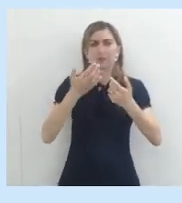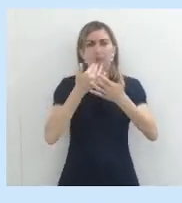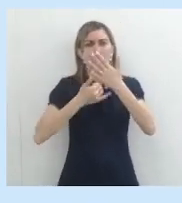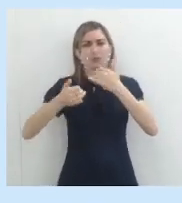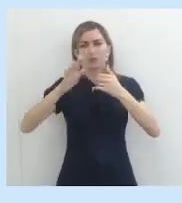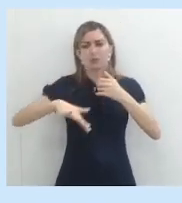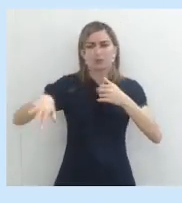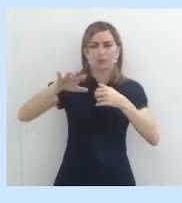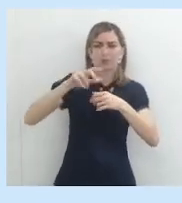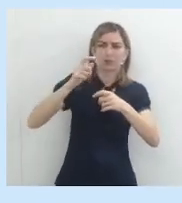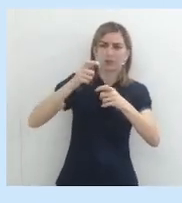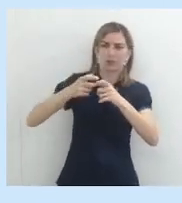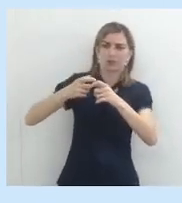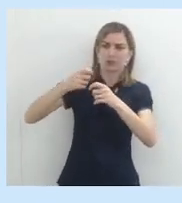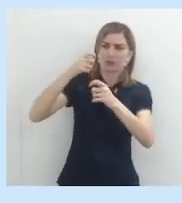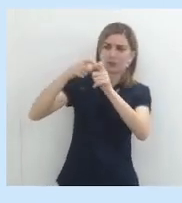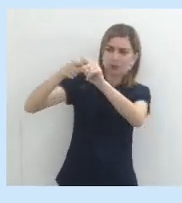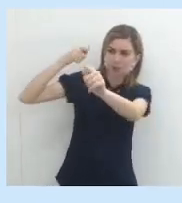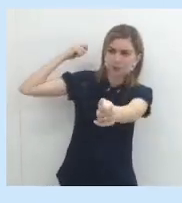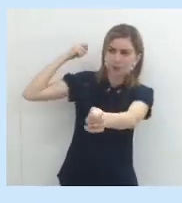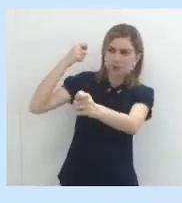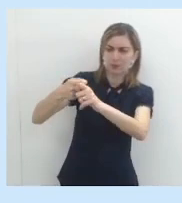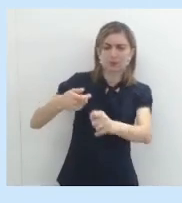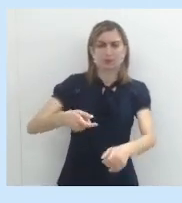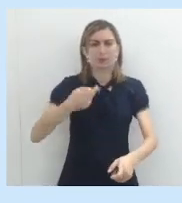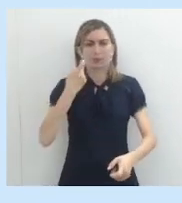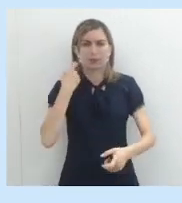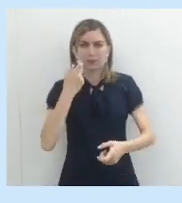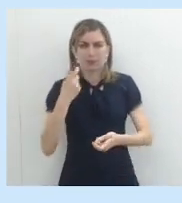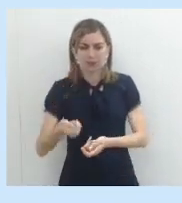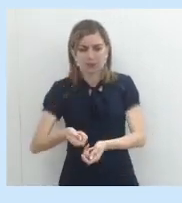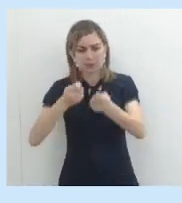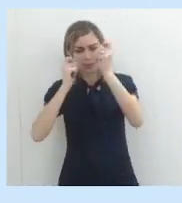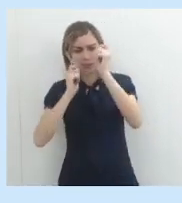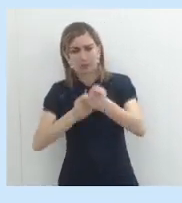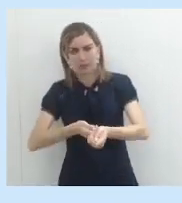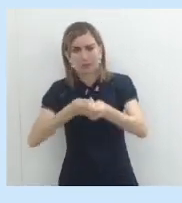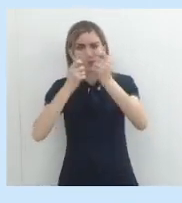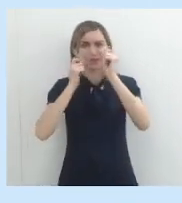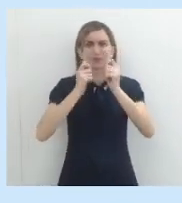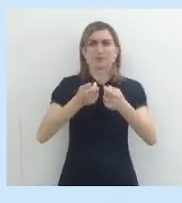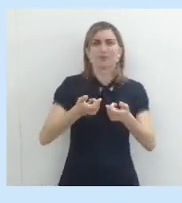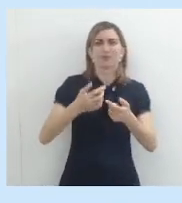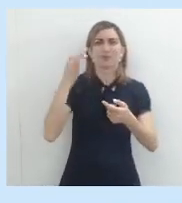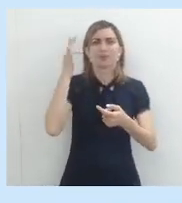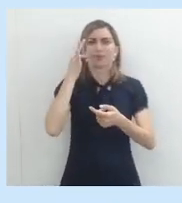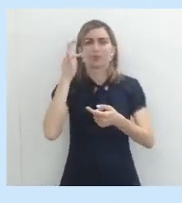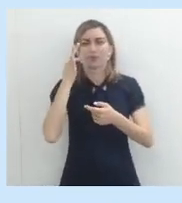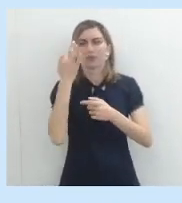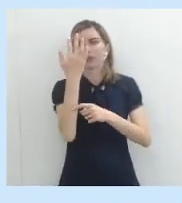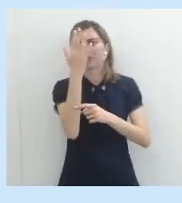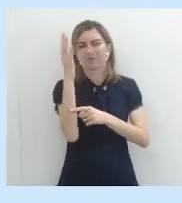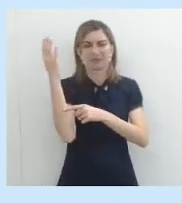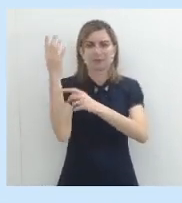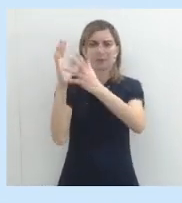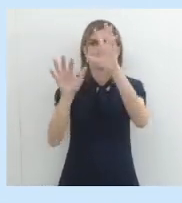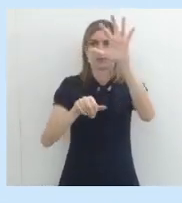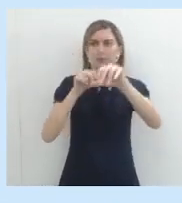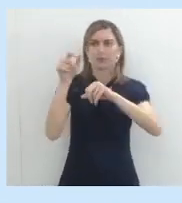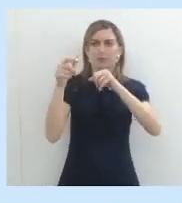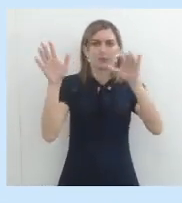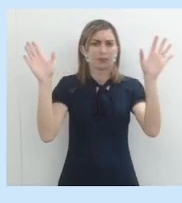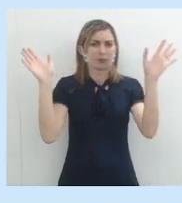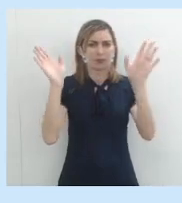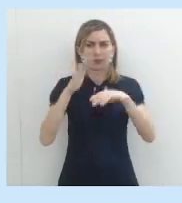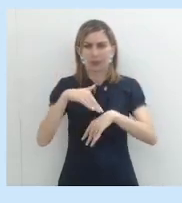eles caçavam, pescavam, pegavam os frutos que tinham lá, quando se acabava, eles se mudavam para outro, né? A partir do momento que